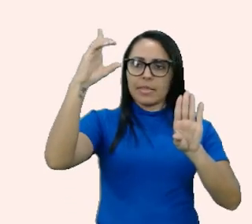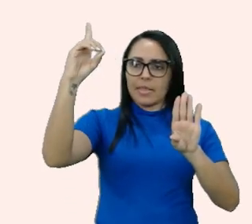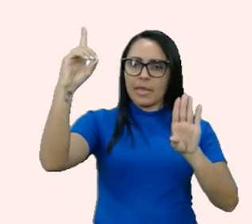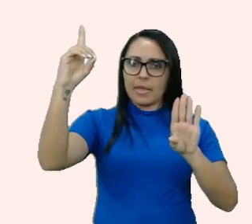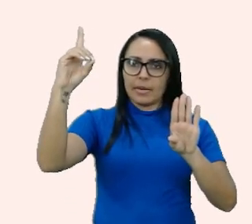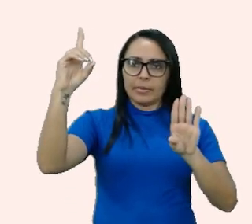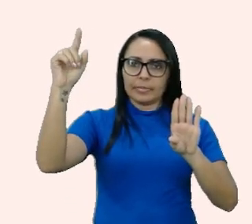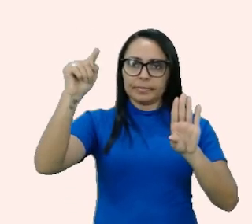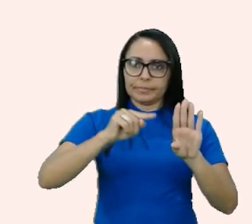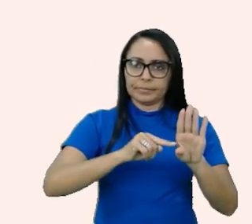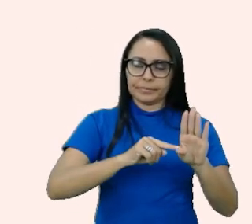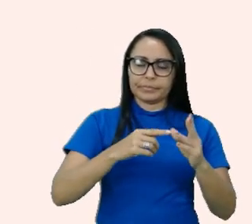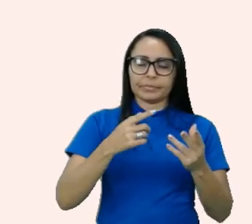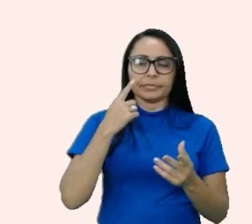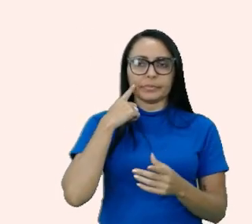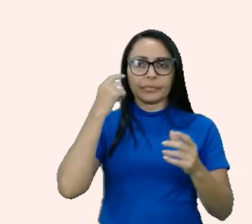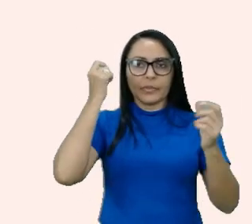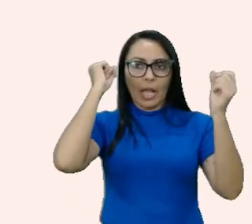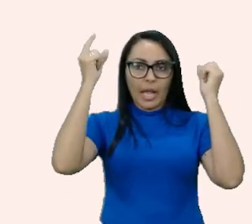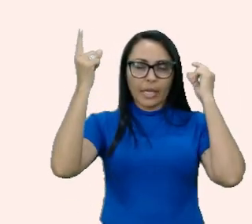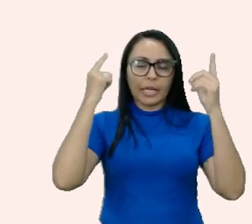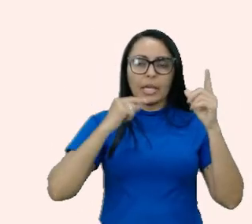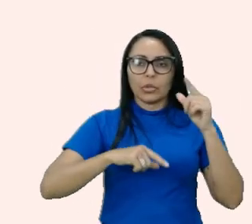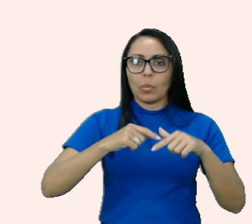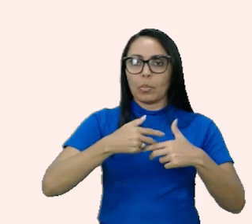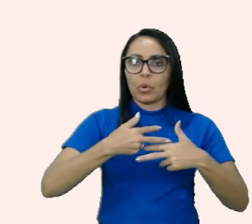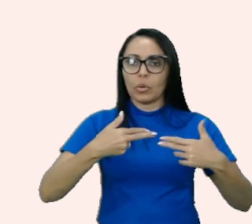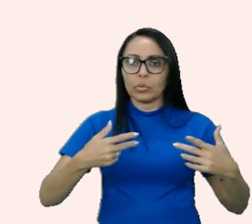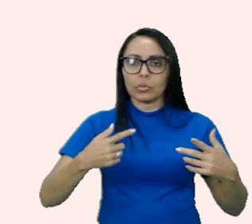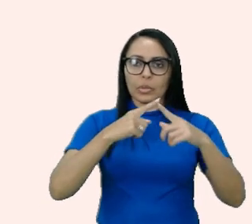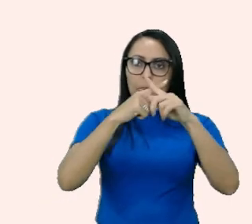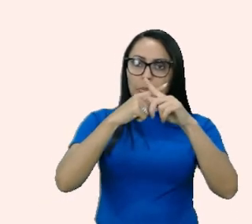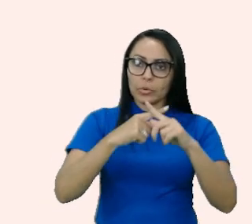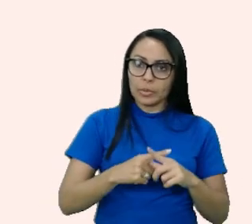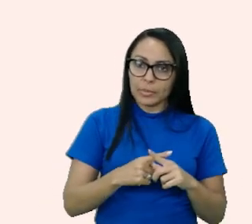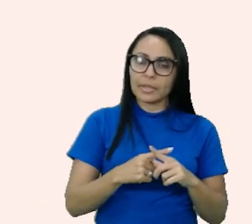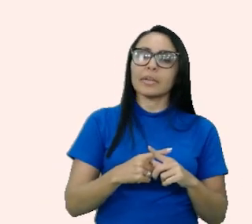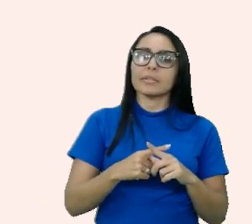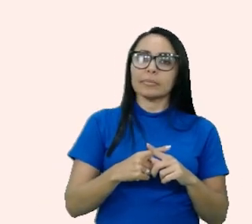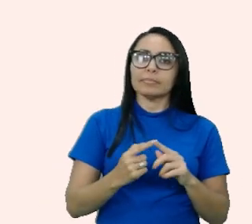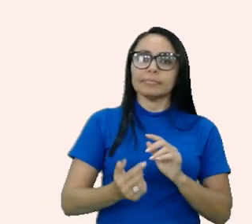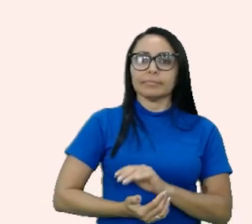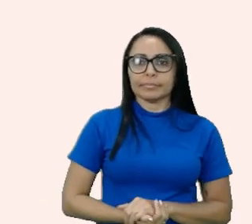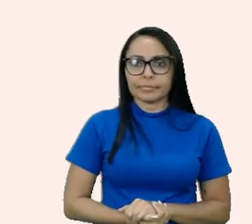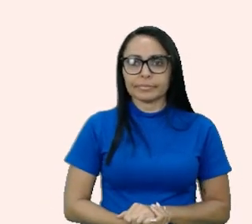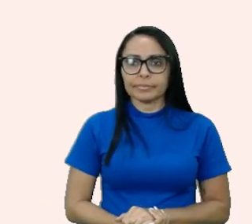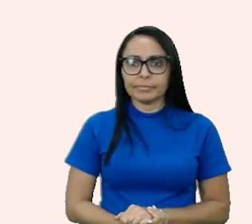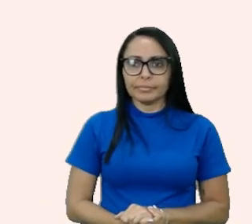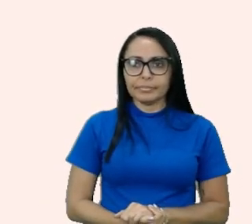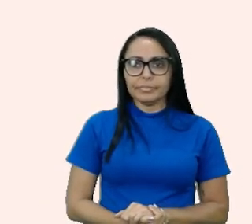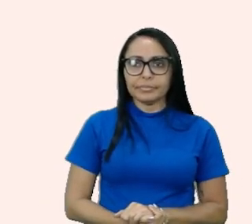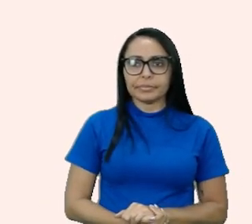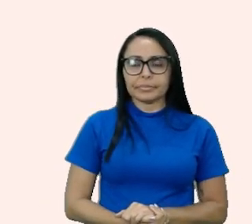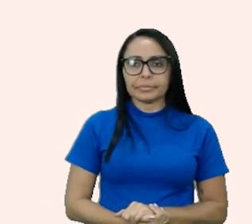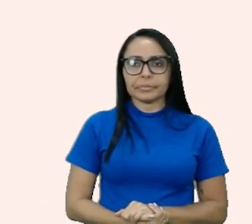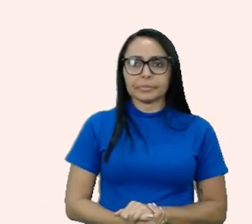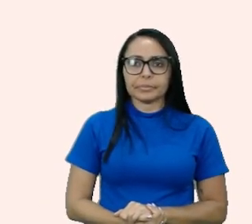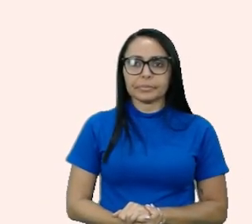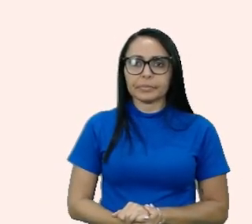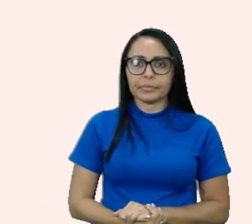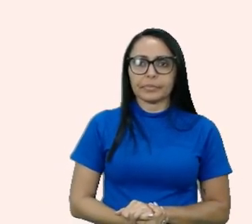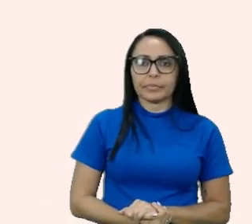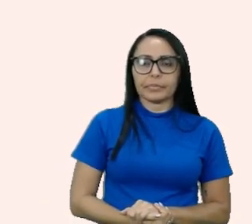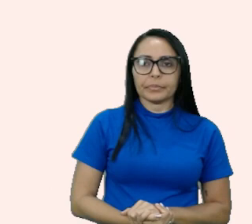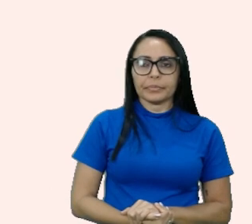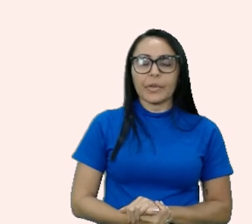tenho aí a ideia do produto ou multiplicação entre os extremos igual a multiplicação entre os números que estão nos